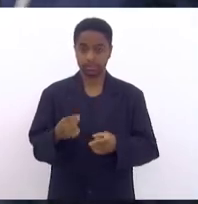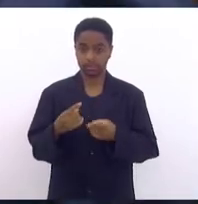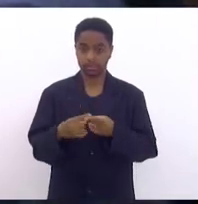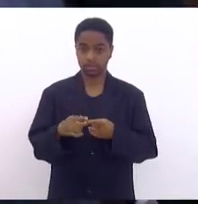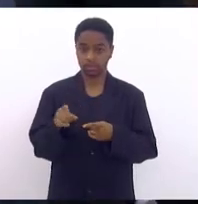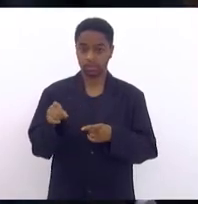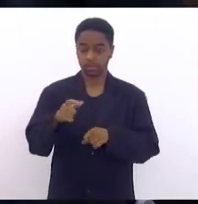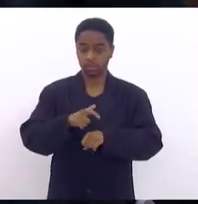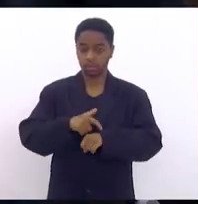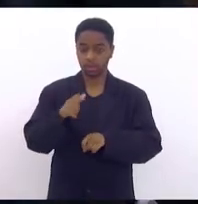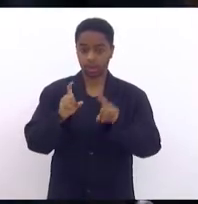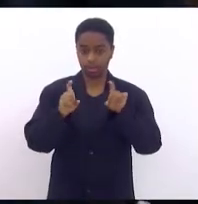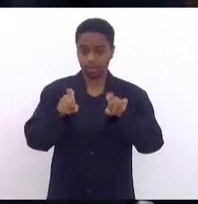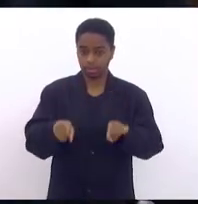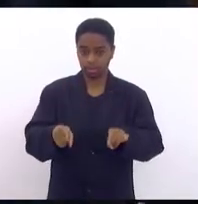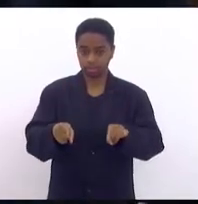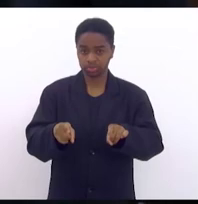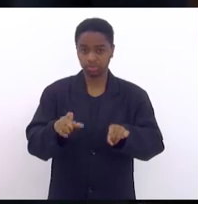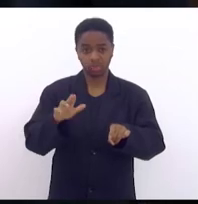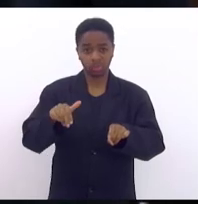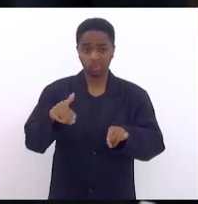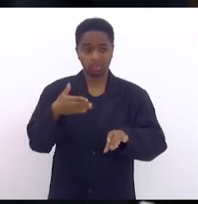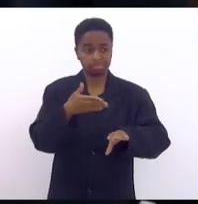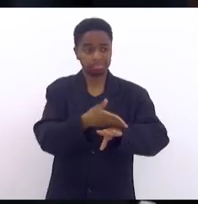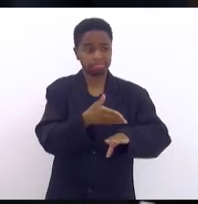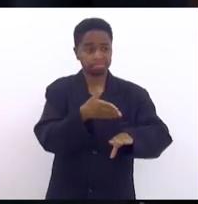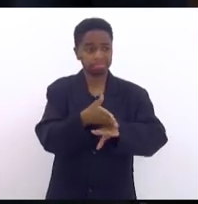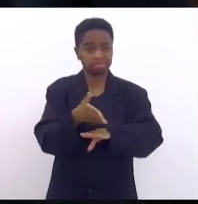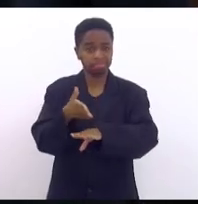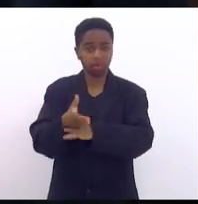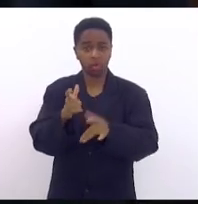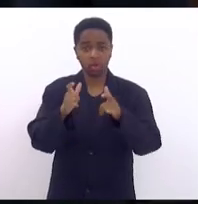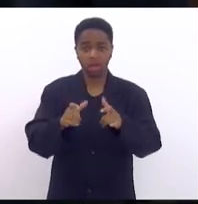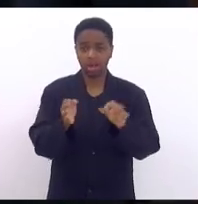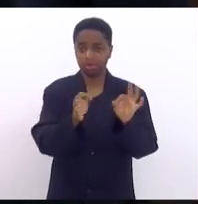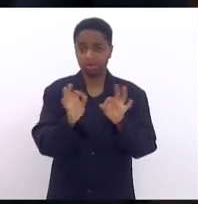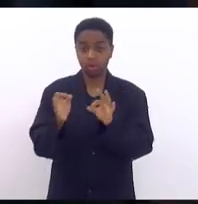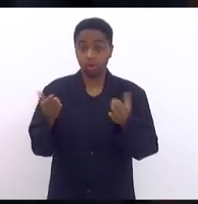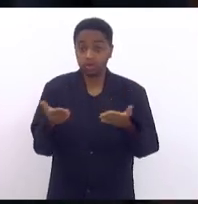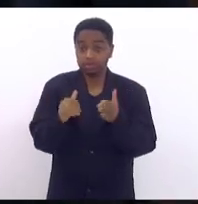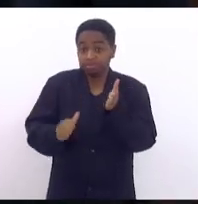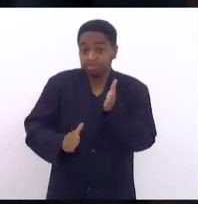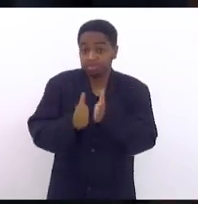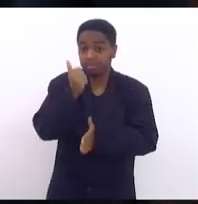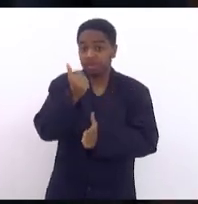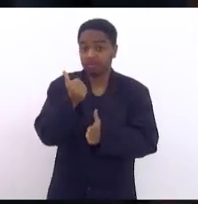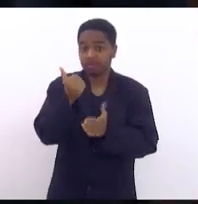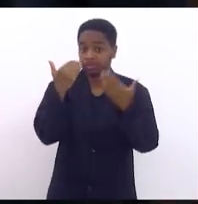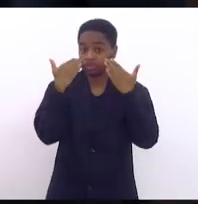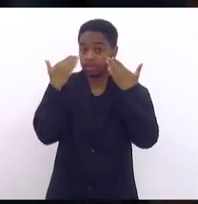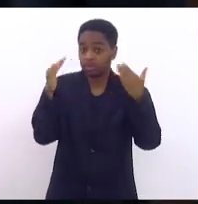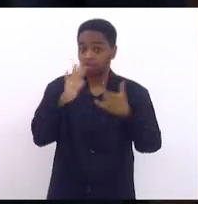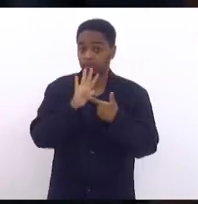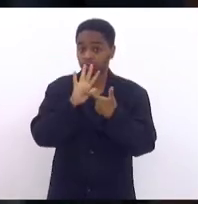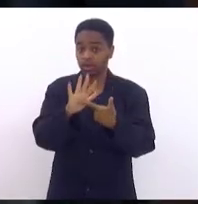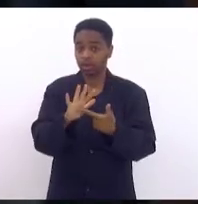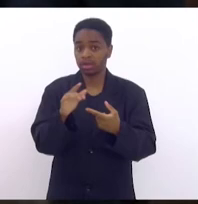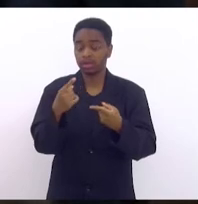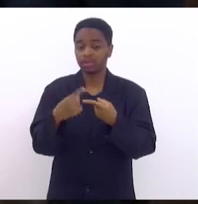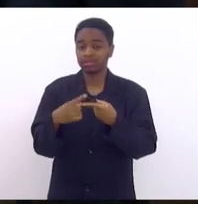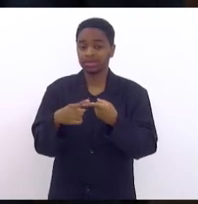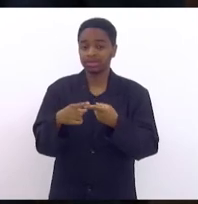nomeado, nunca apareceu em lugar algum. E hoje apareceu pela primeira vez que, de tanto ter